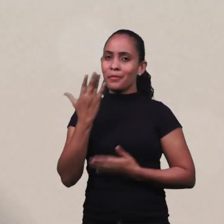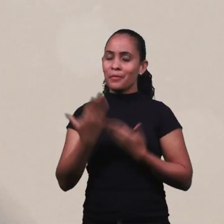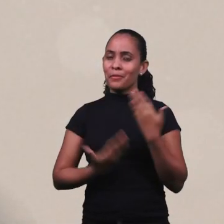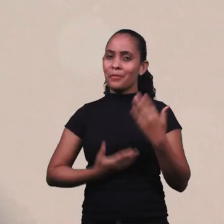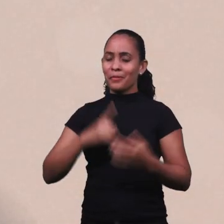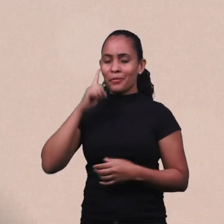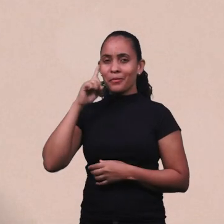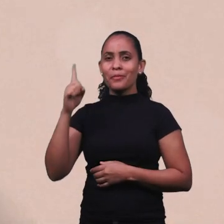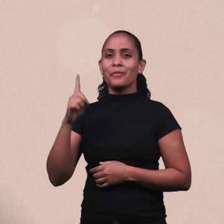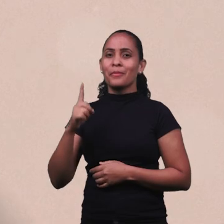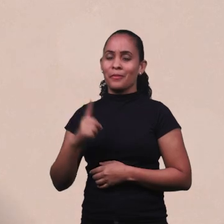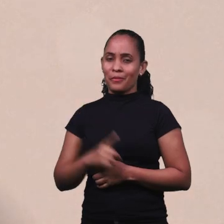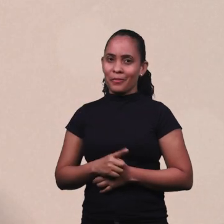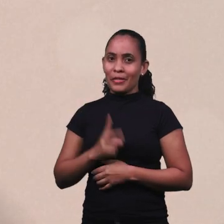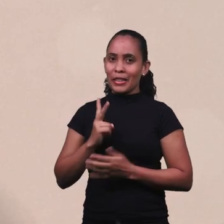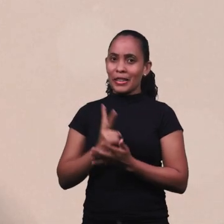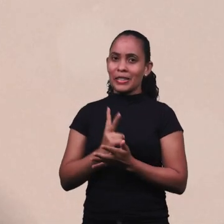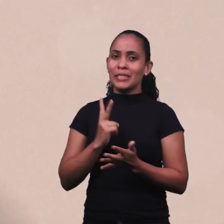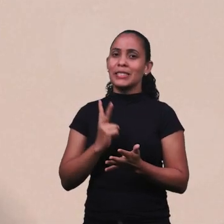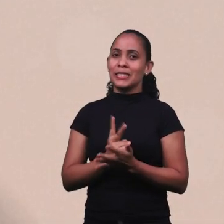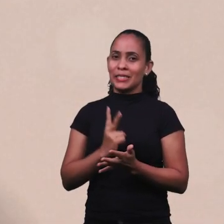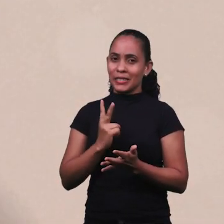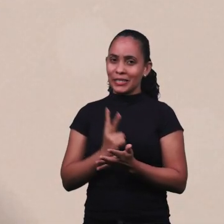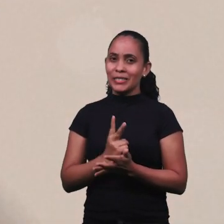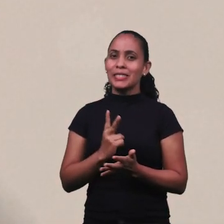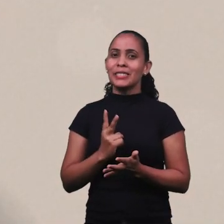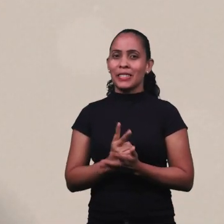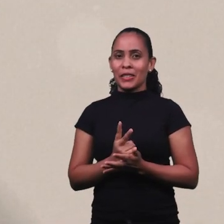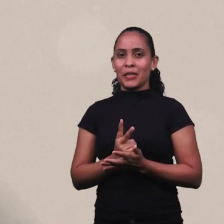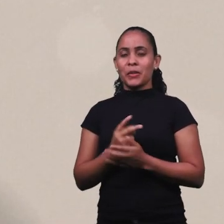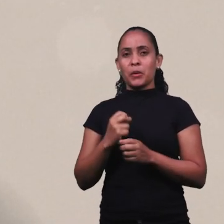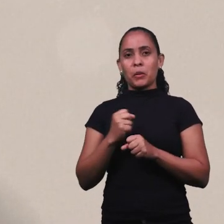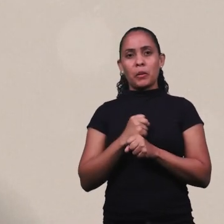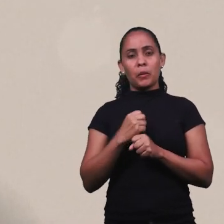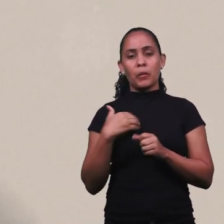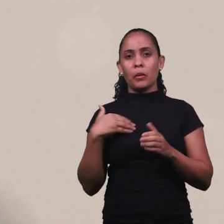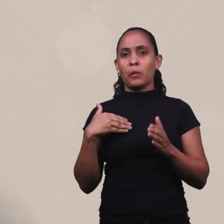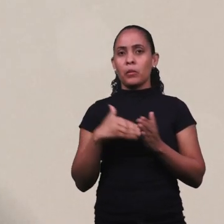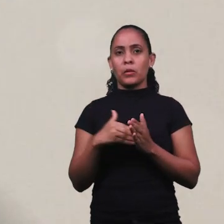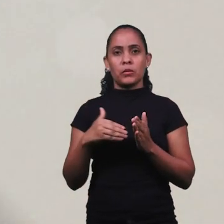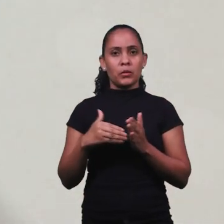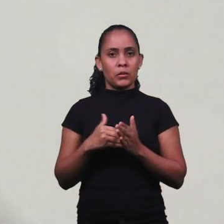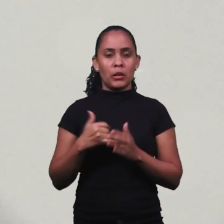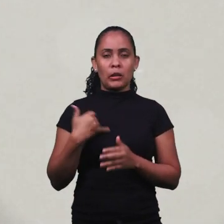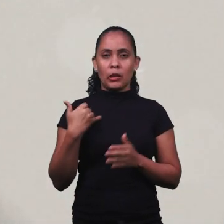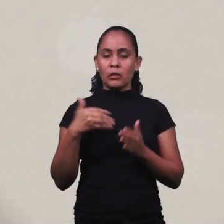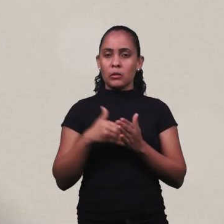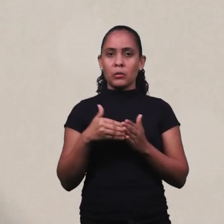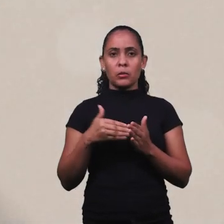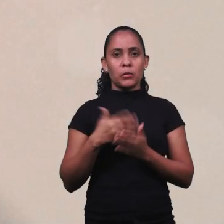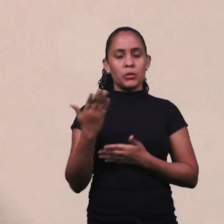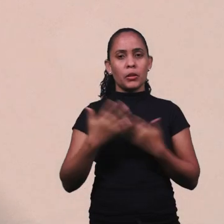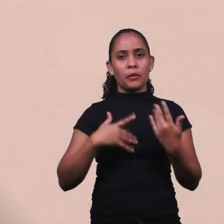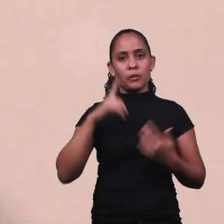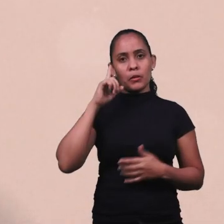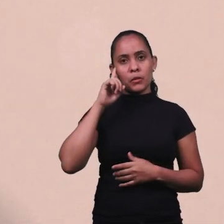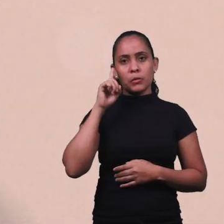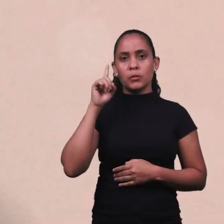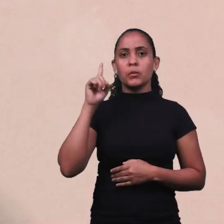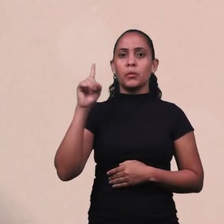Senhor sempre. O tempo e a idade não podem nos impedir de servir ao Senhor, porque